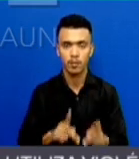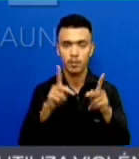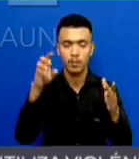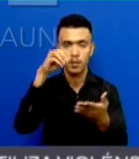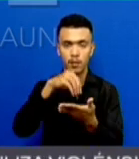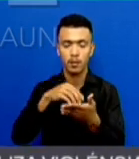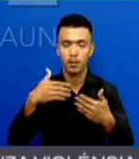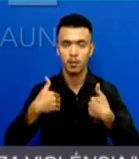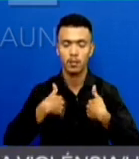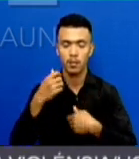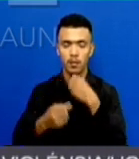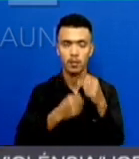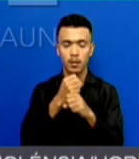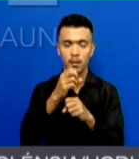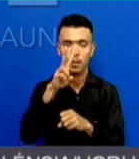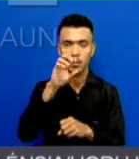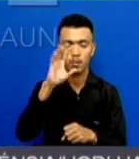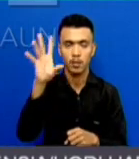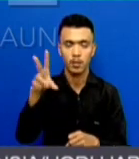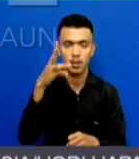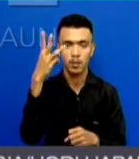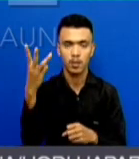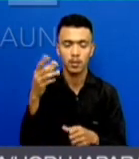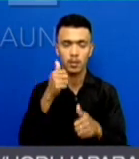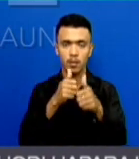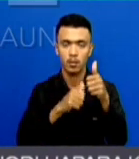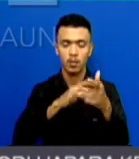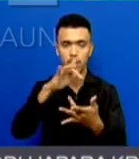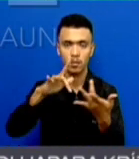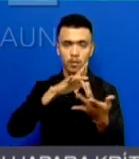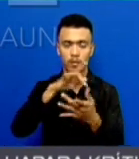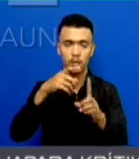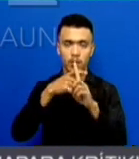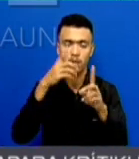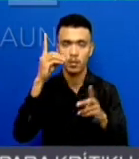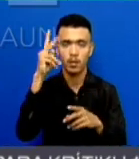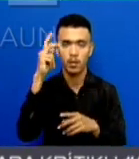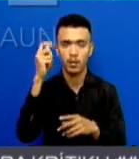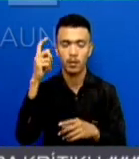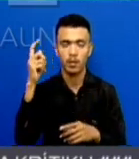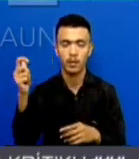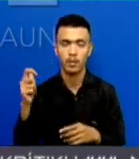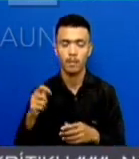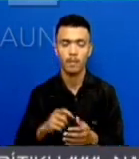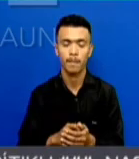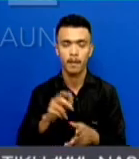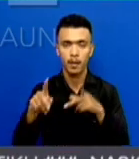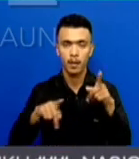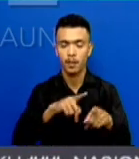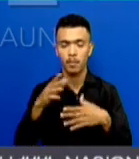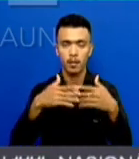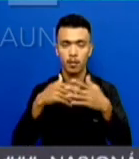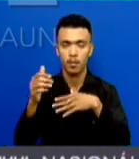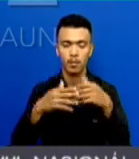ona e retinan rihun rua Sanolo Resinen. Baseaba circulação usi Direção Nacional Transporte Terrestre passa zero